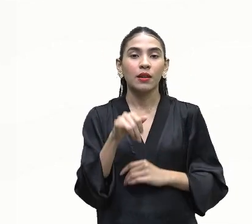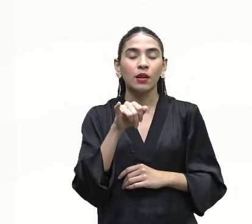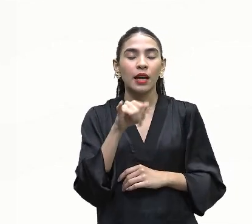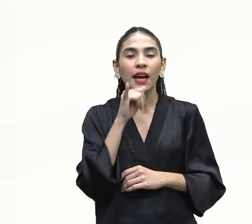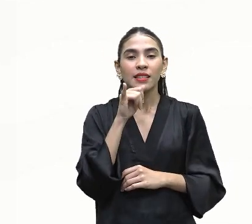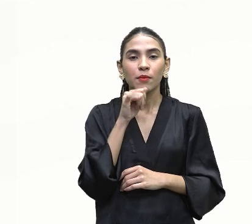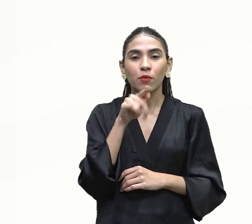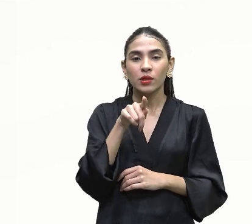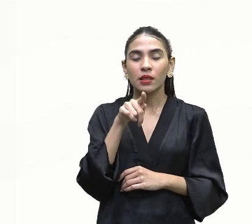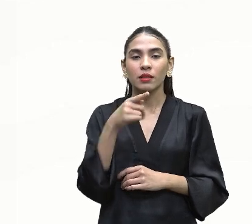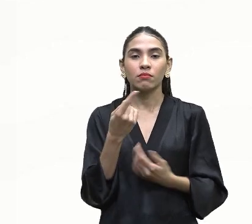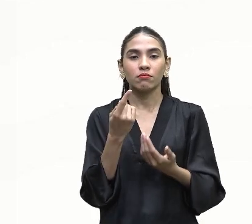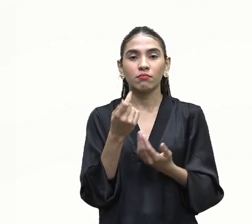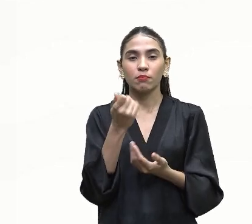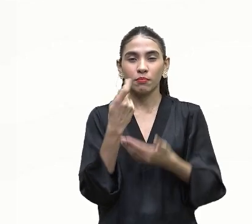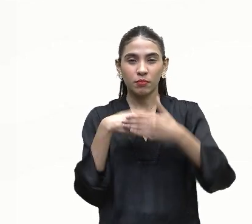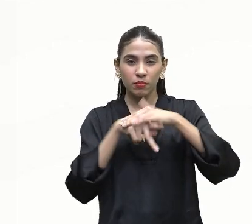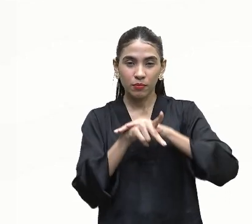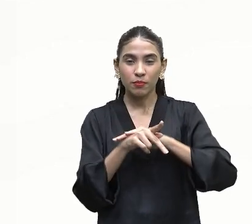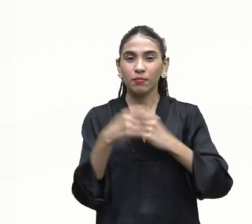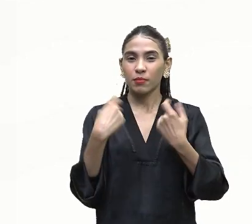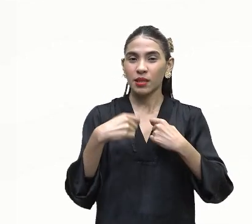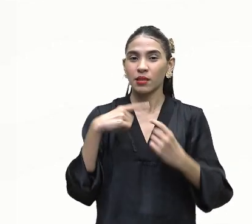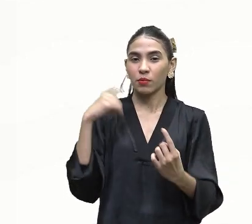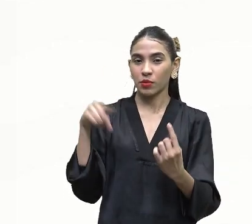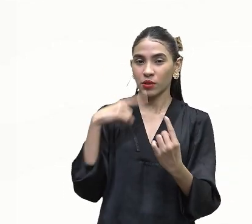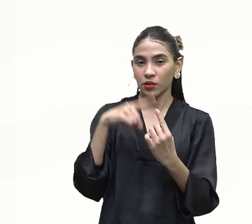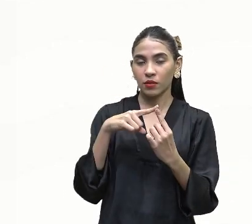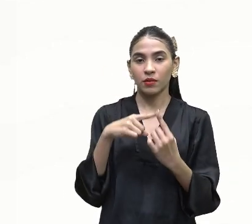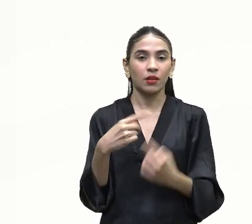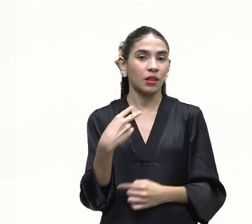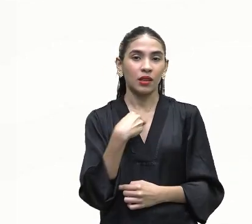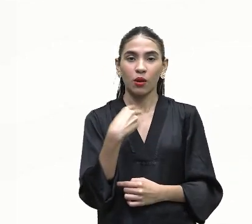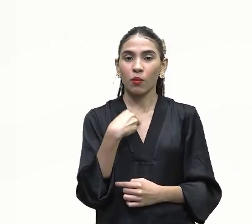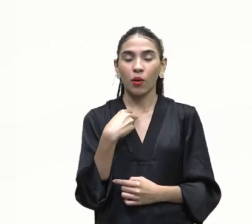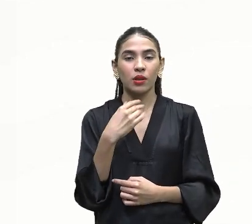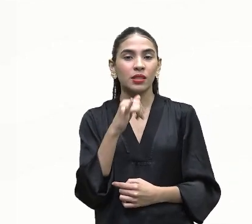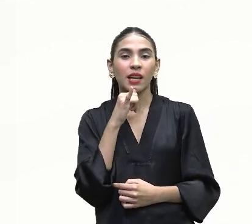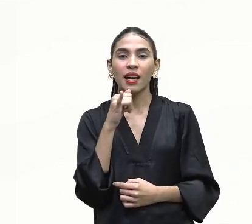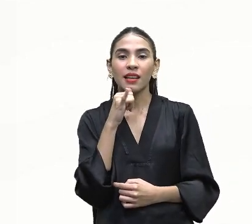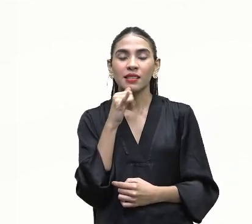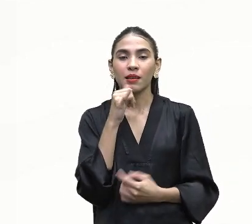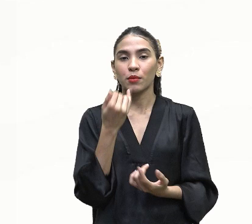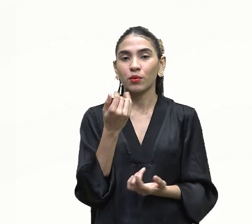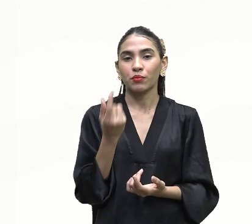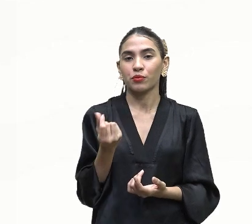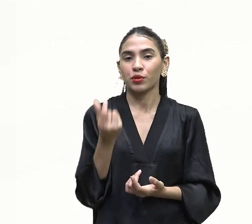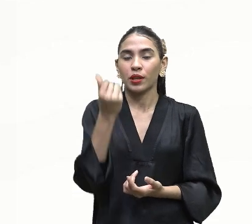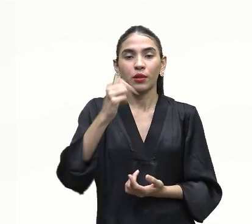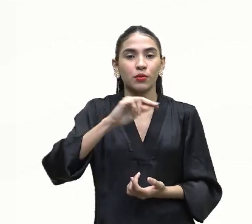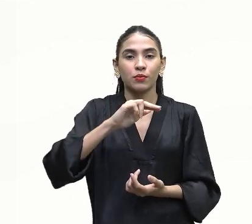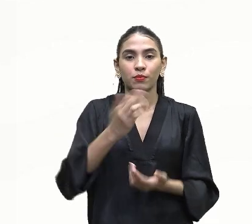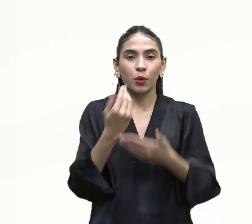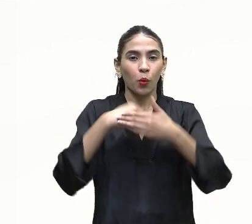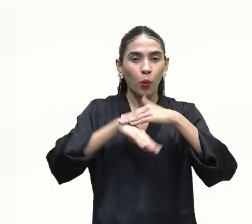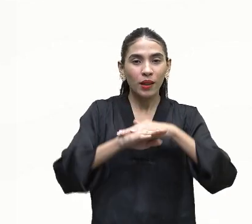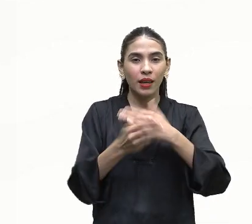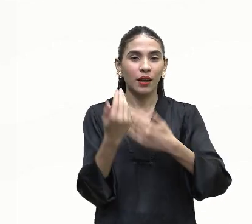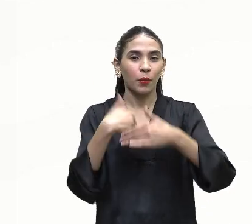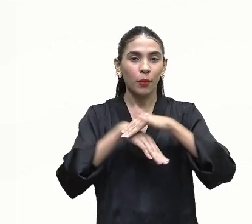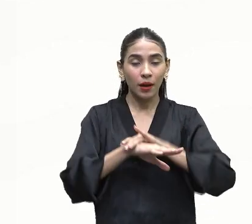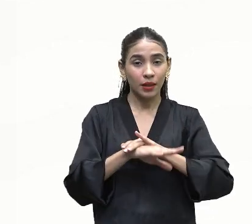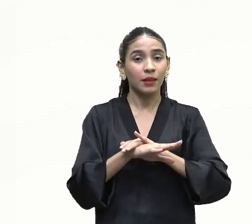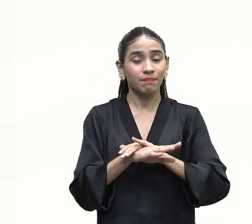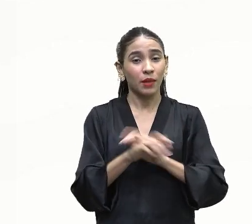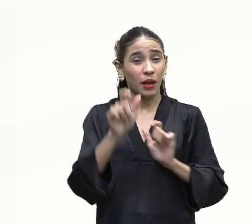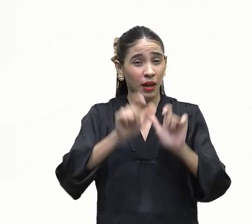poupa dinheiro, você precisa ter um objetivo. Você não pode poupar o dinheiro só por guardar. Tem muita gente que